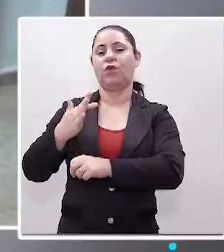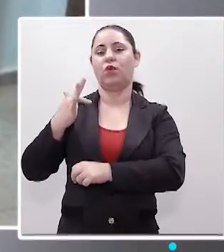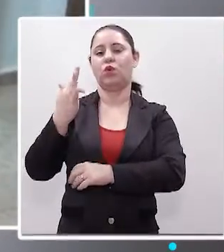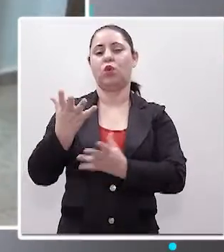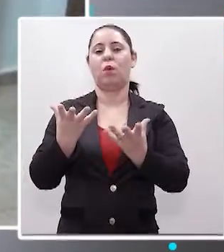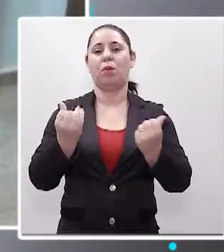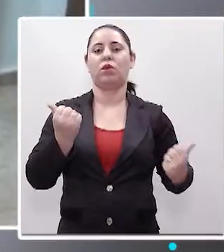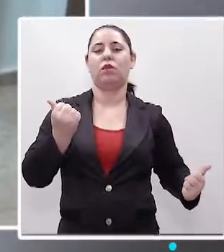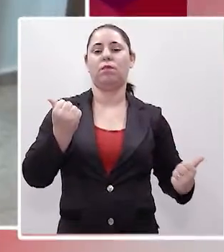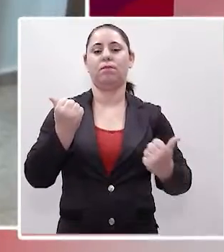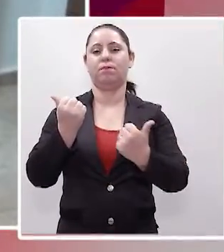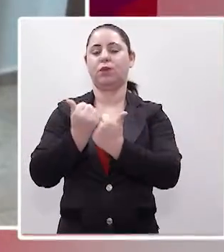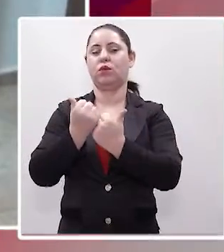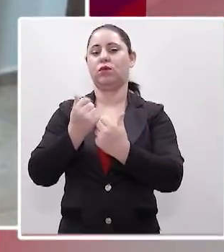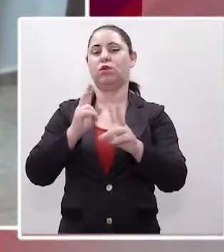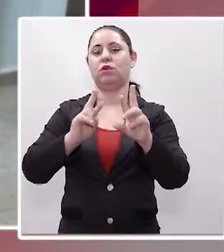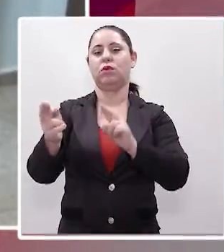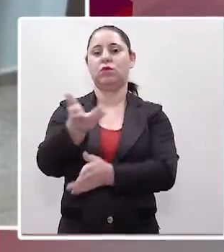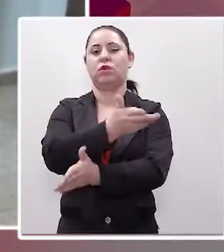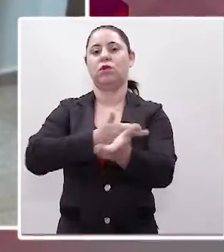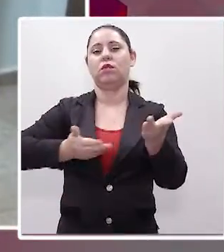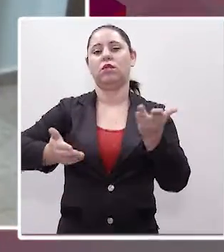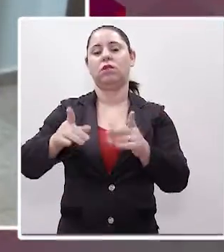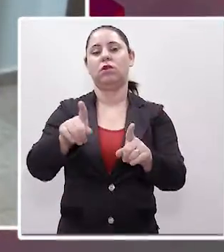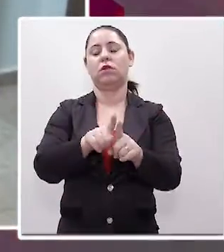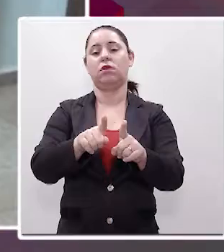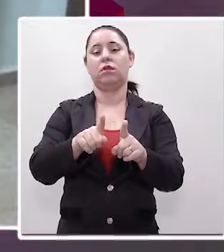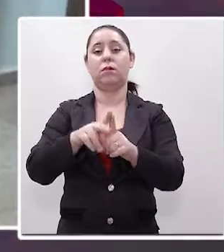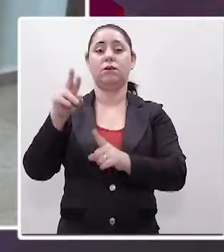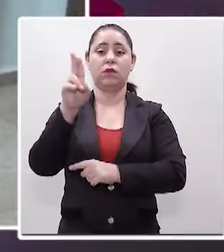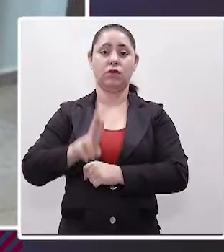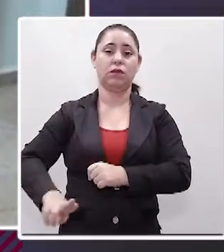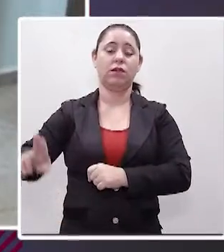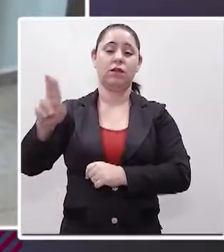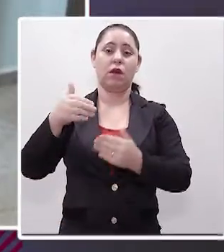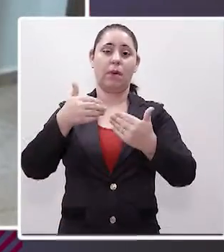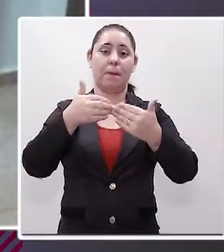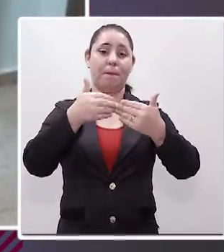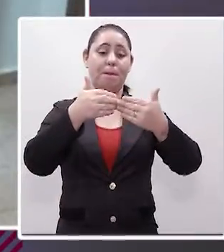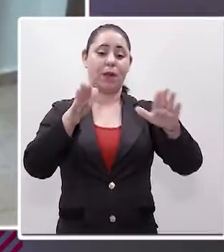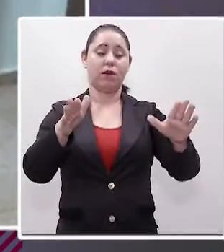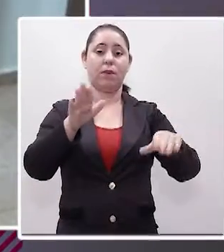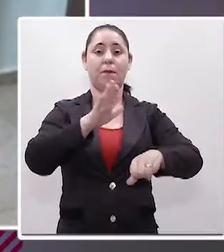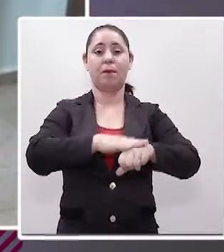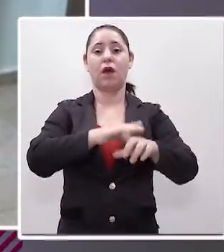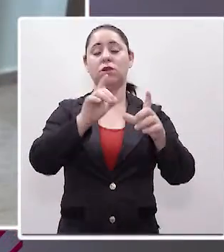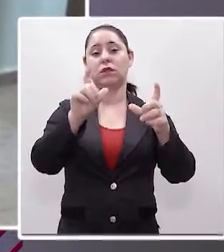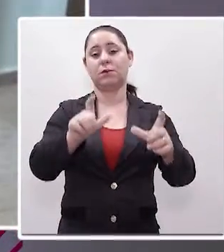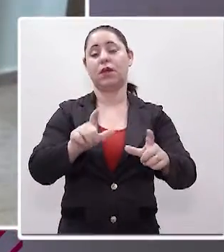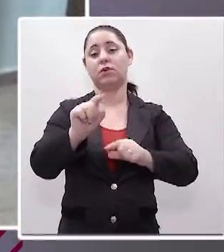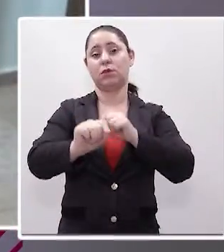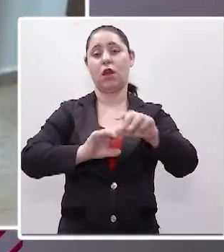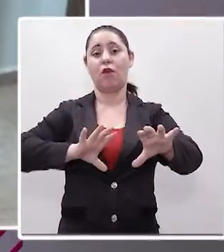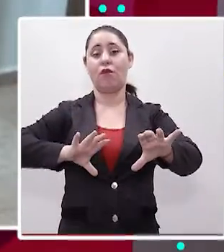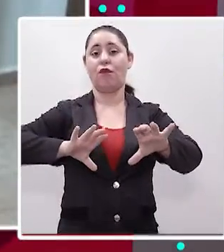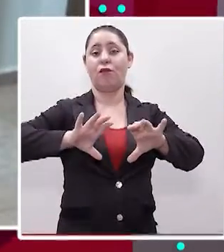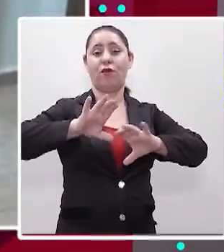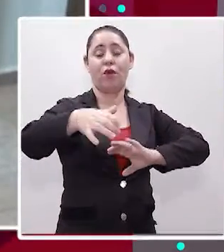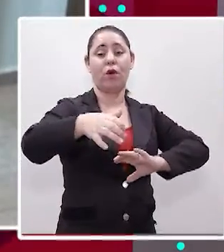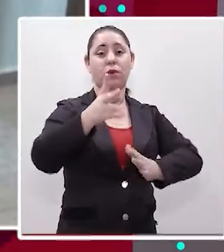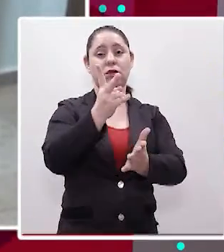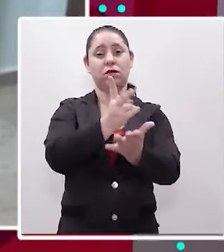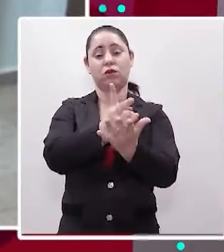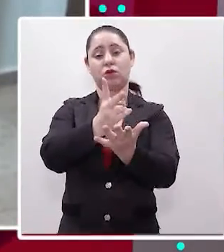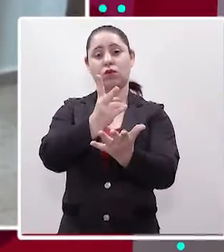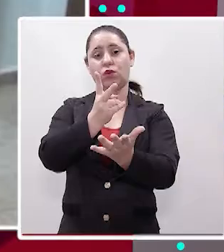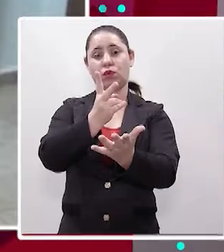próximos anos, né, de muita colaboração, de muita troca. E também as universidades abriram mais espaço para